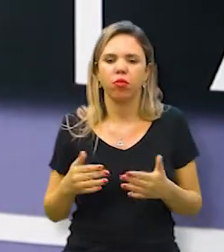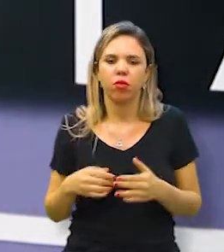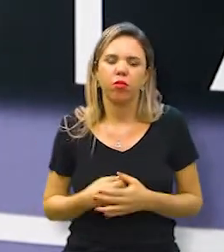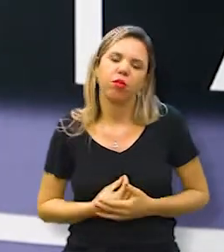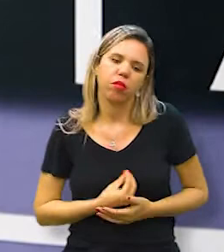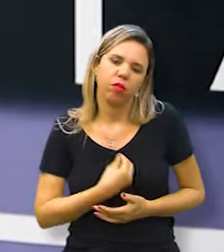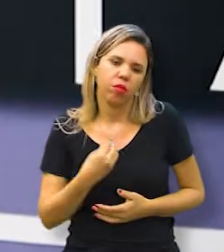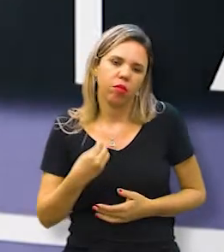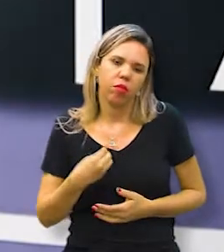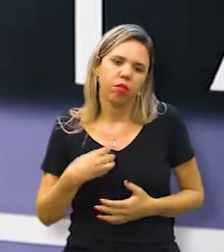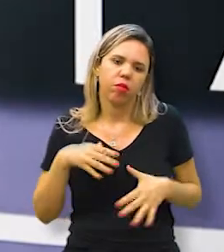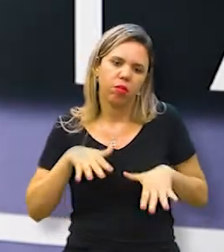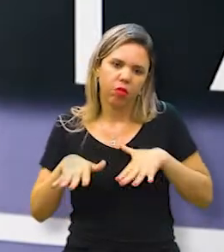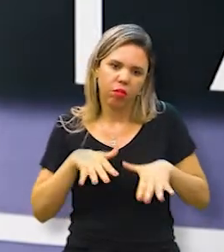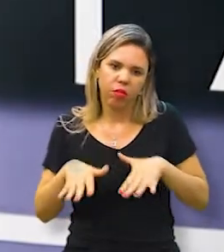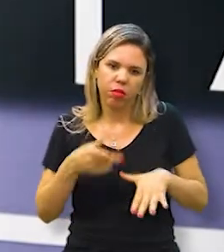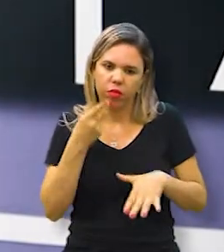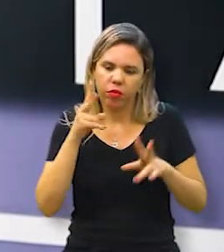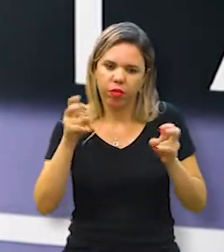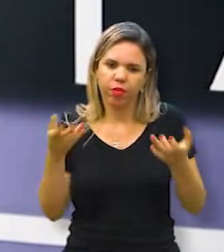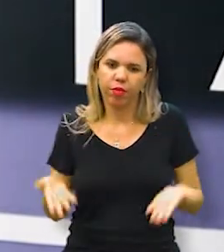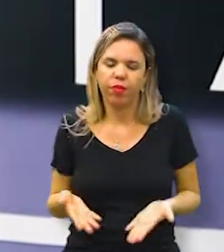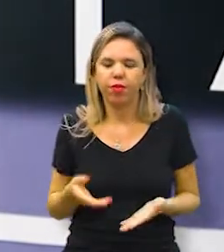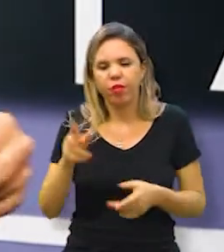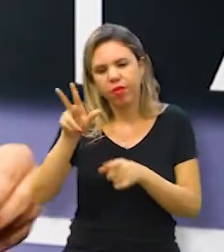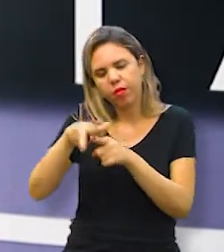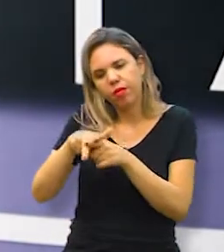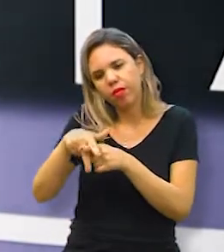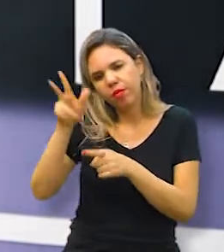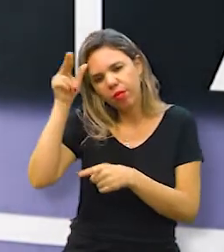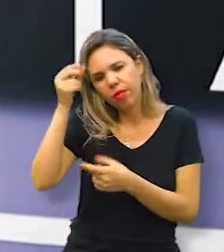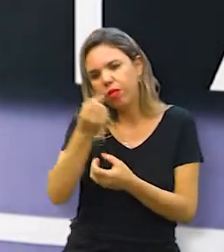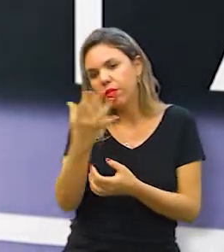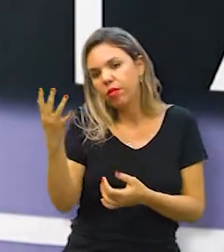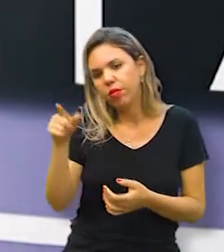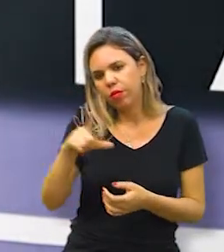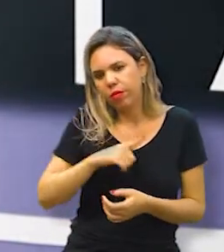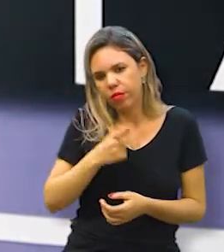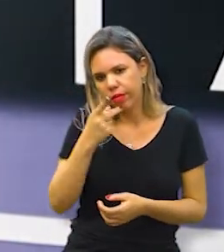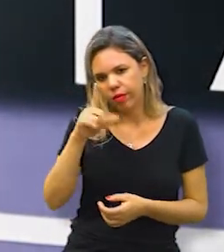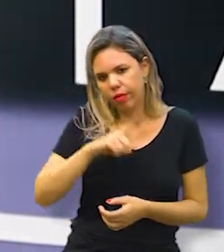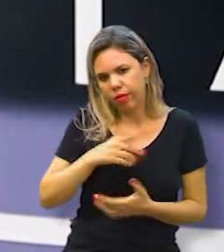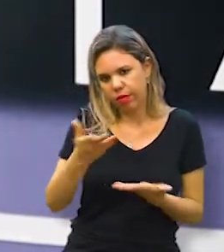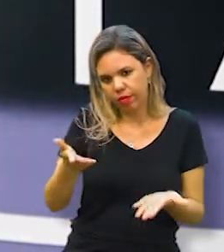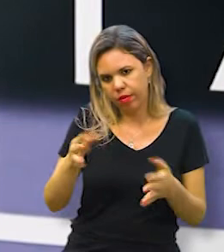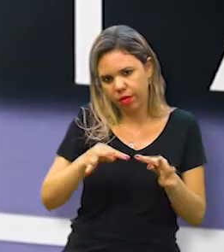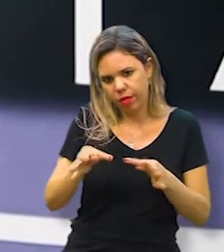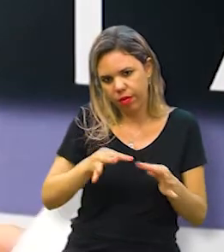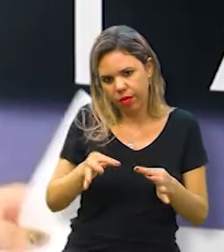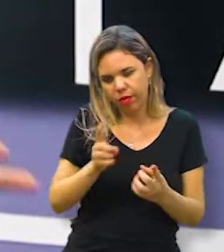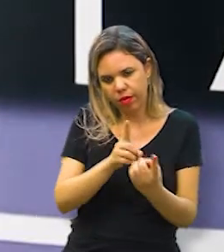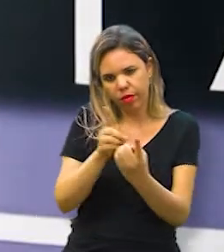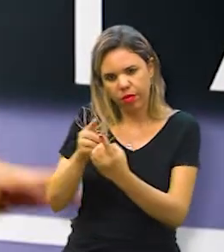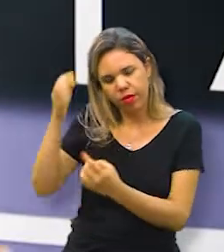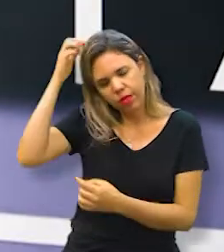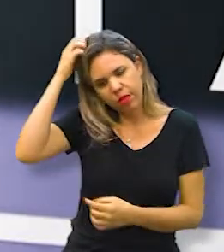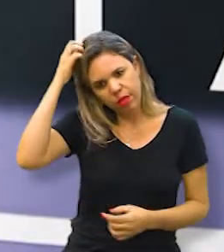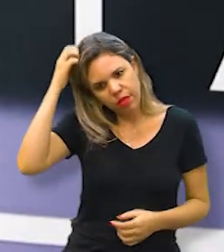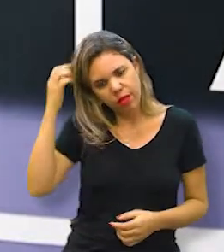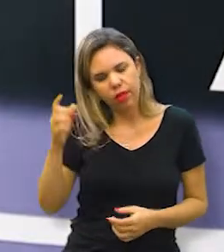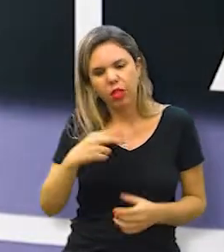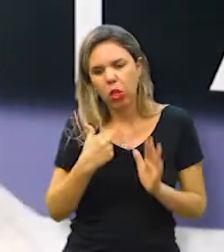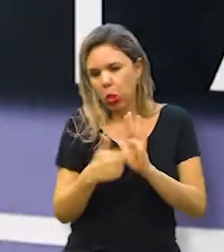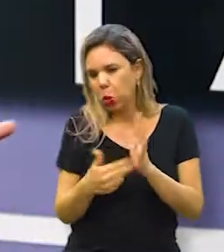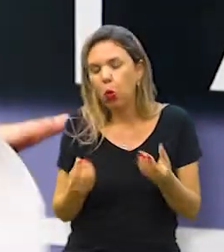desenvolvimento psicomotor. Vamos falar um pouquinho mais desses cavalos? São quantos, né, que a gente está falando? Eles são batizados de